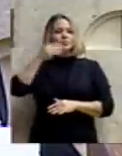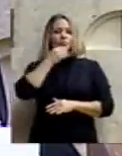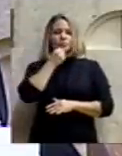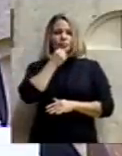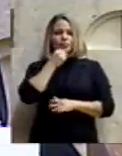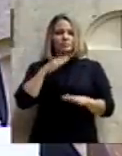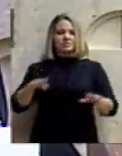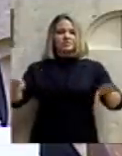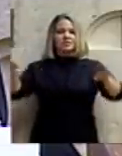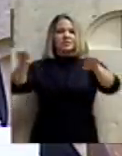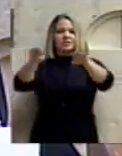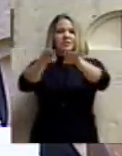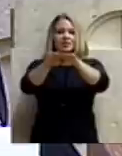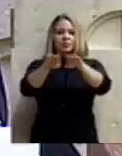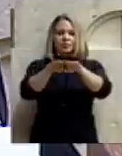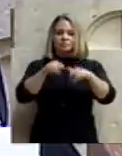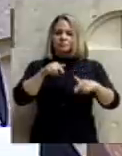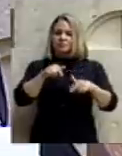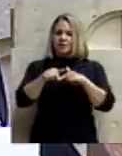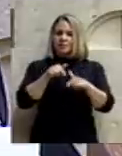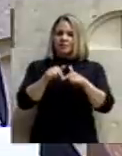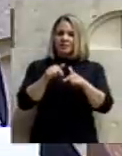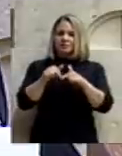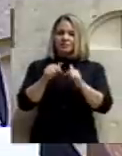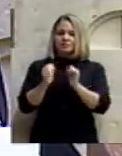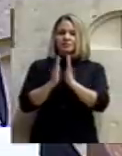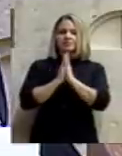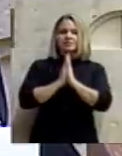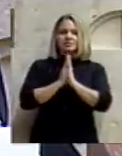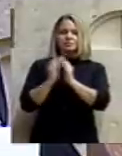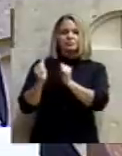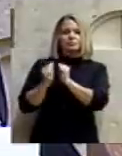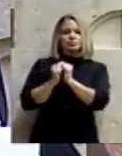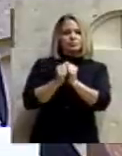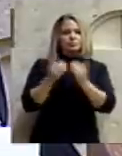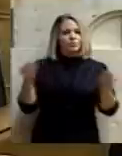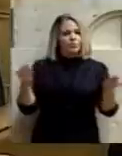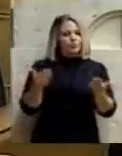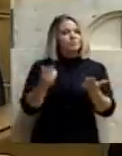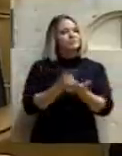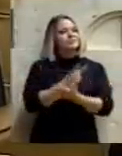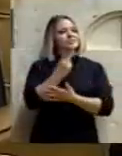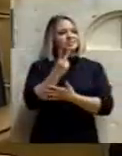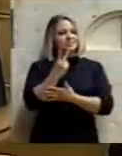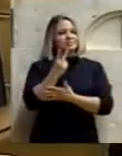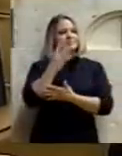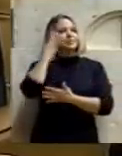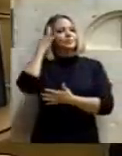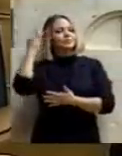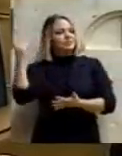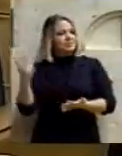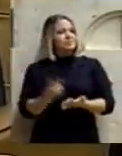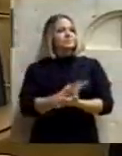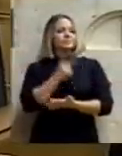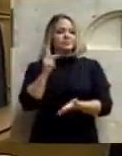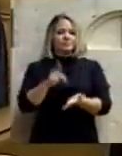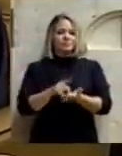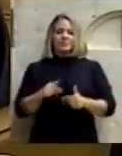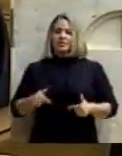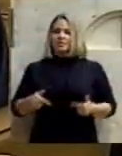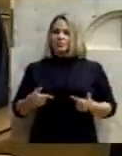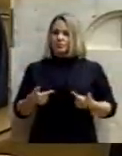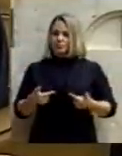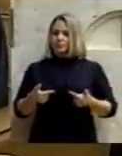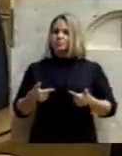homens seriam iguais, trabalhariam e rezariam juntos, e vê-se hoje que os sonhos não inventam. E nutra, senhor